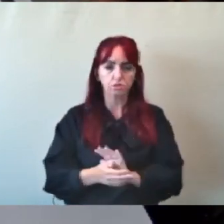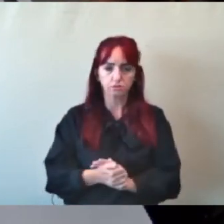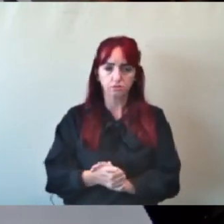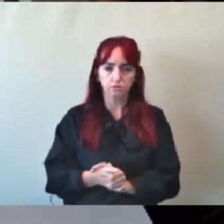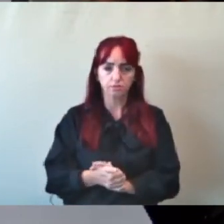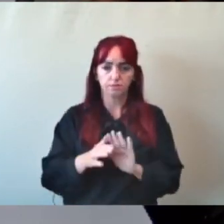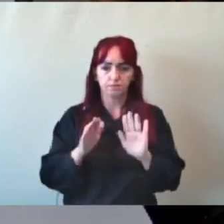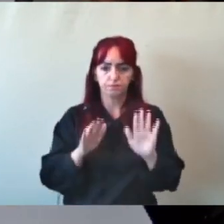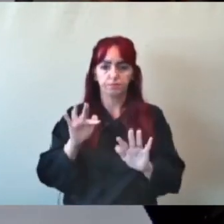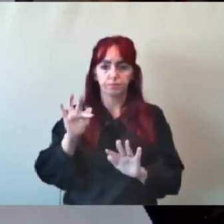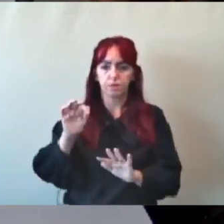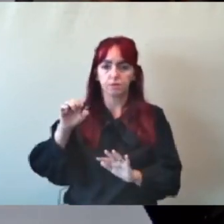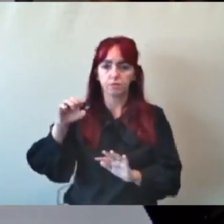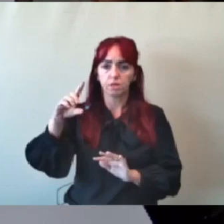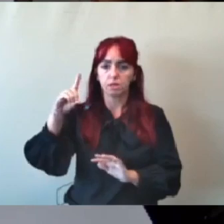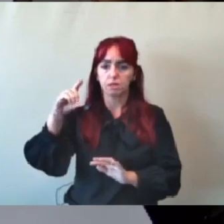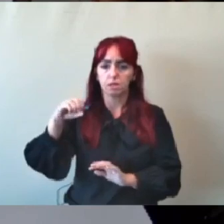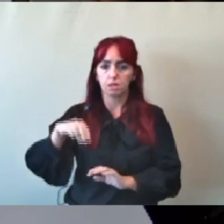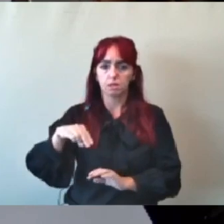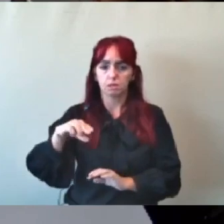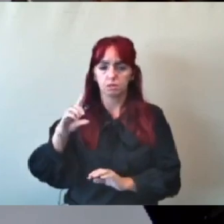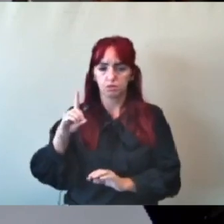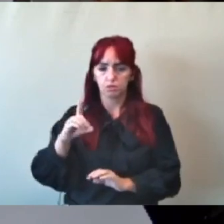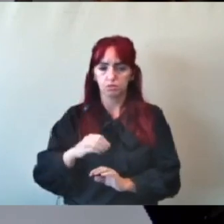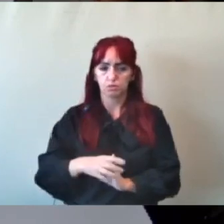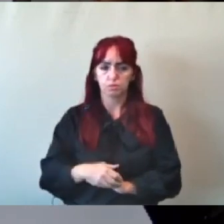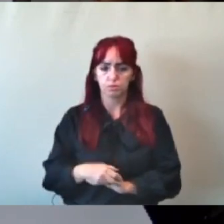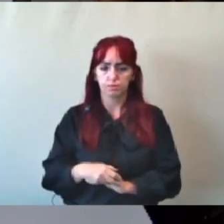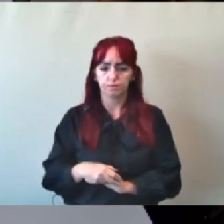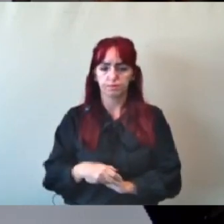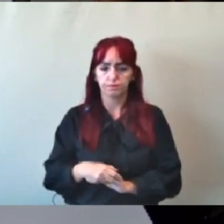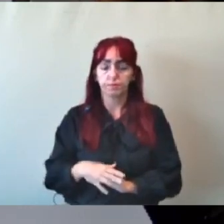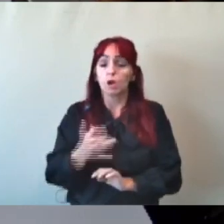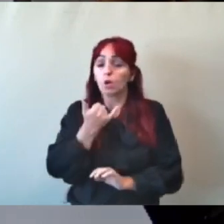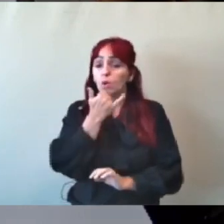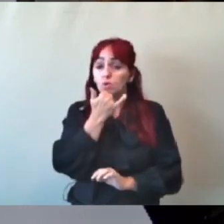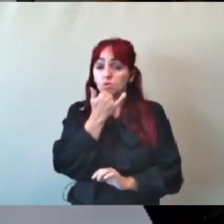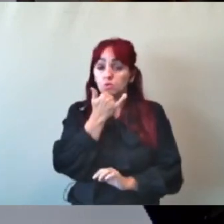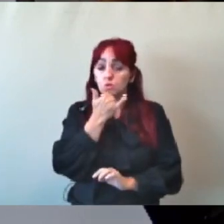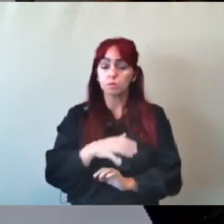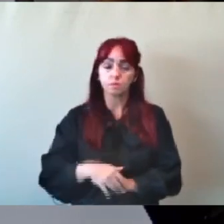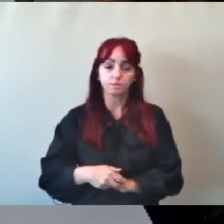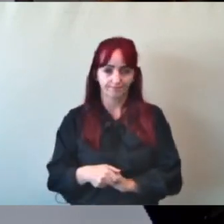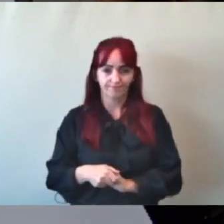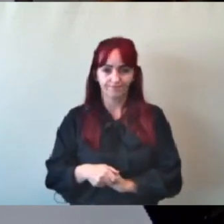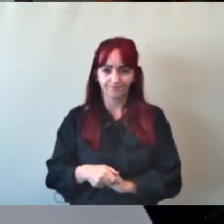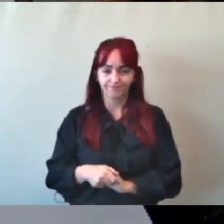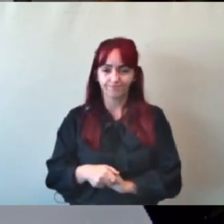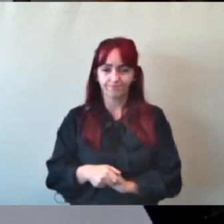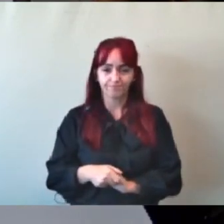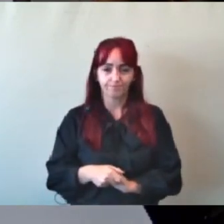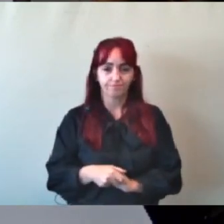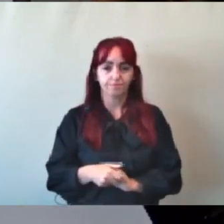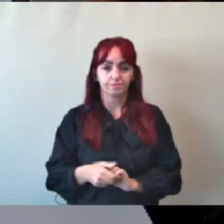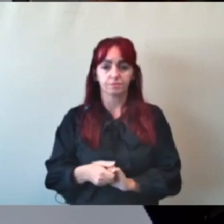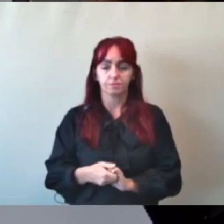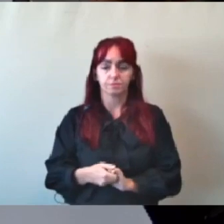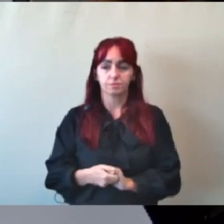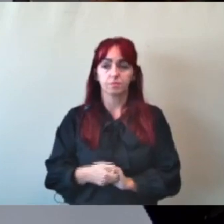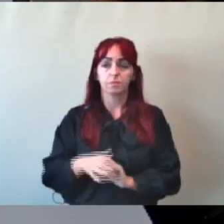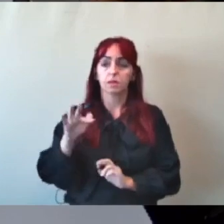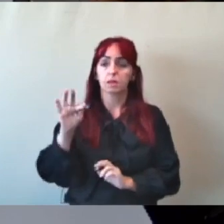Fernando, fica à vontade. Oh, me desculpa, Fernando, oh, esqueci de você, me perdoa. Viu? Fernando, por favor, com a